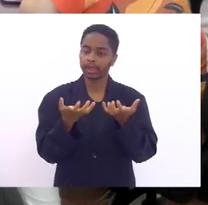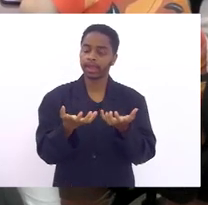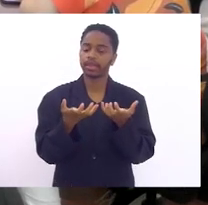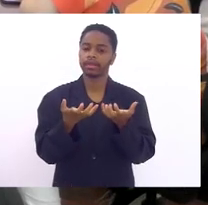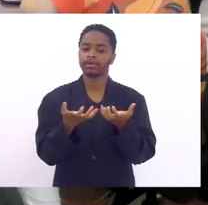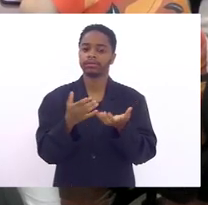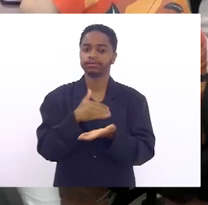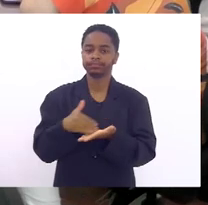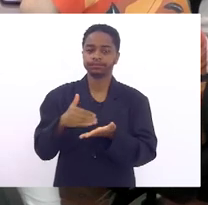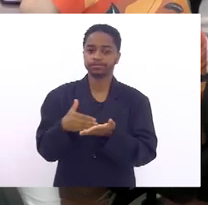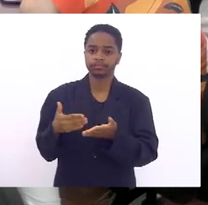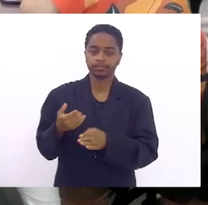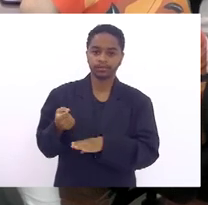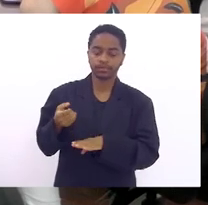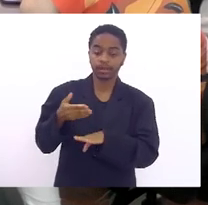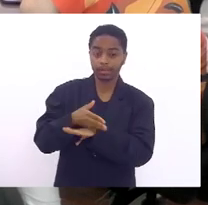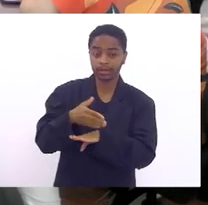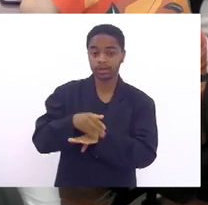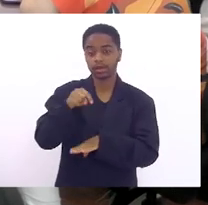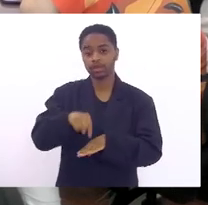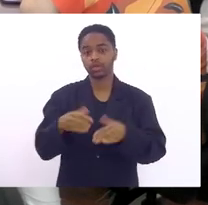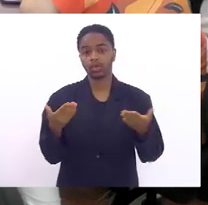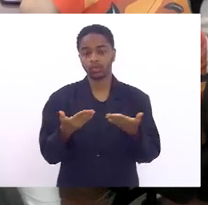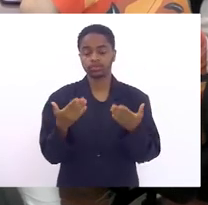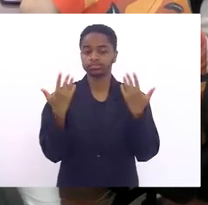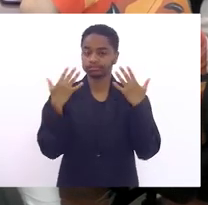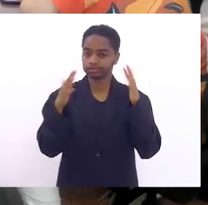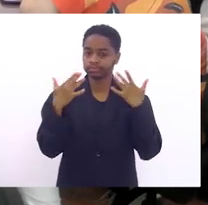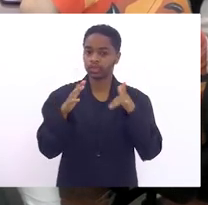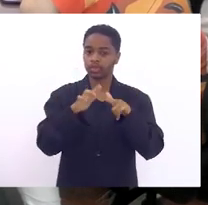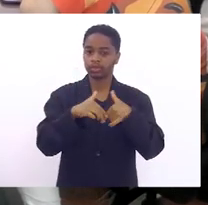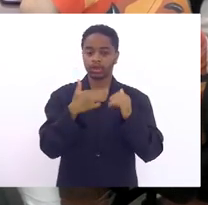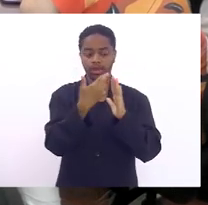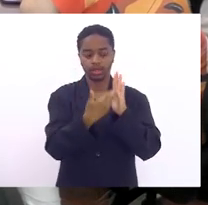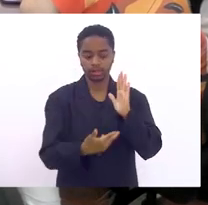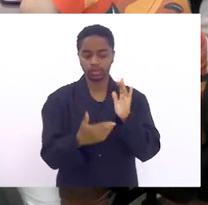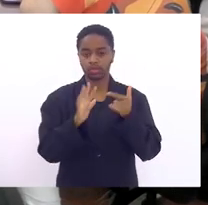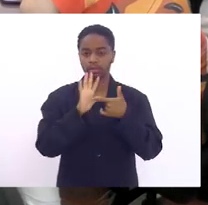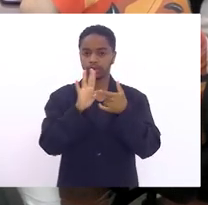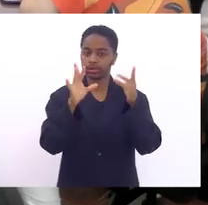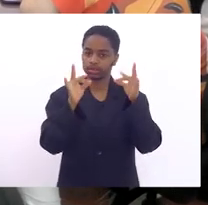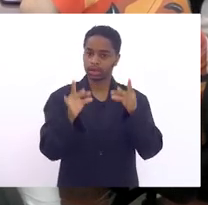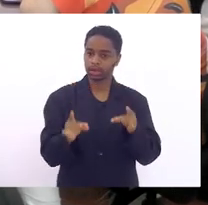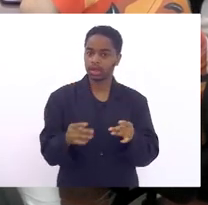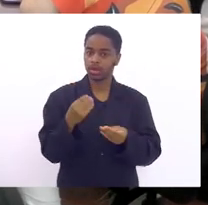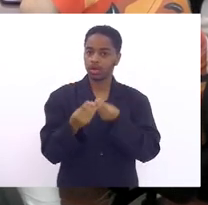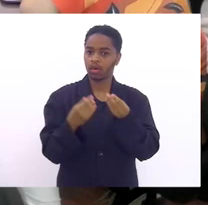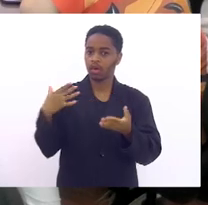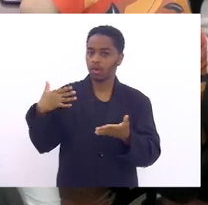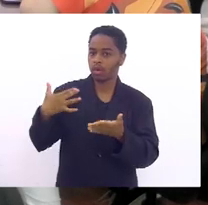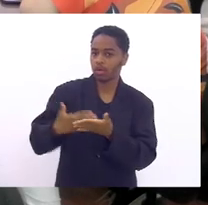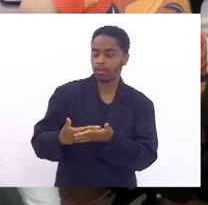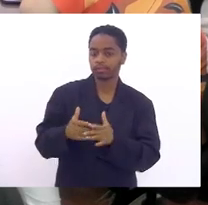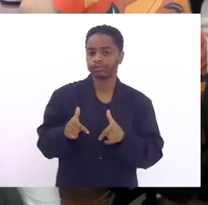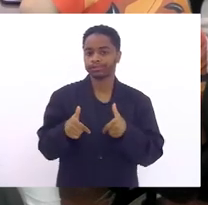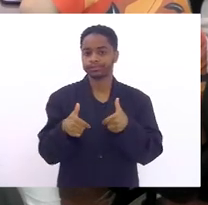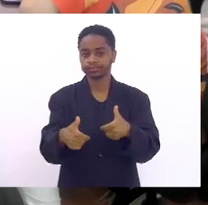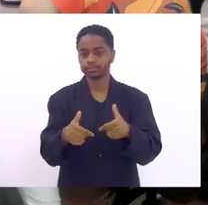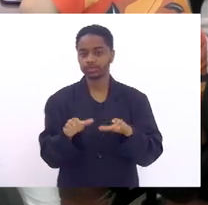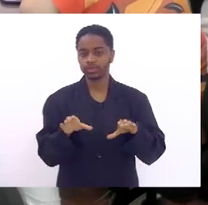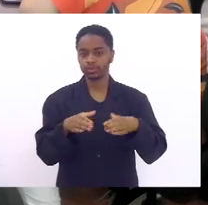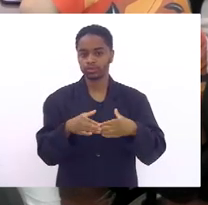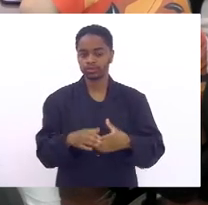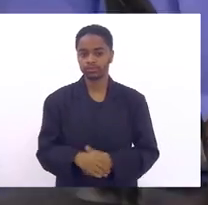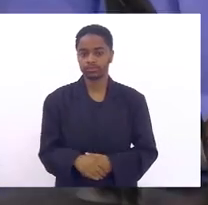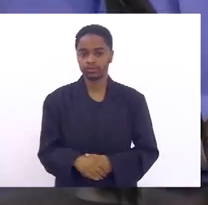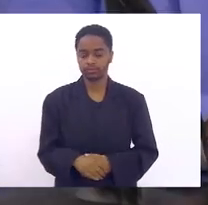parabeniza pelo lançamento aí do do relatório né esse balanço né da da gestão dessa comissão eh